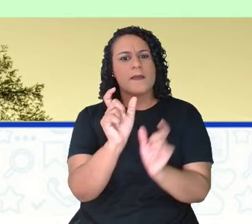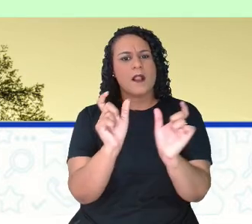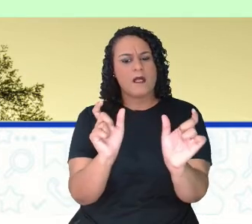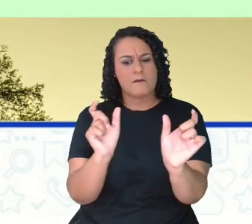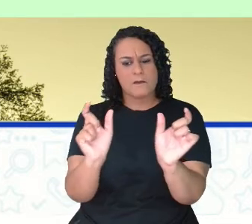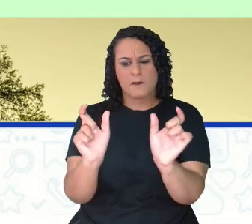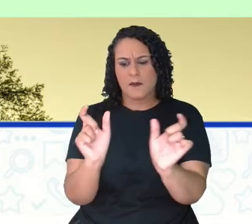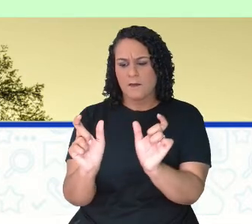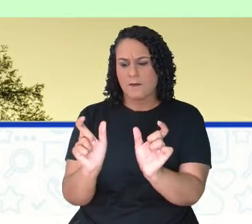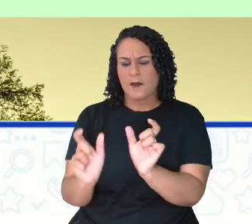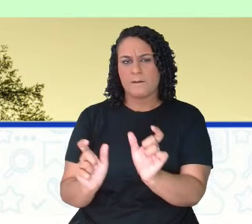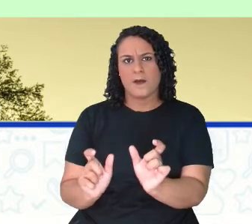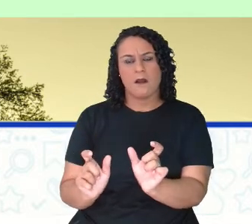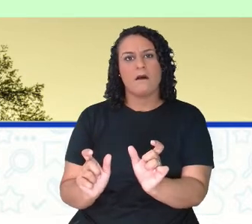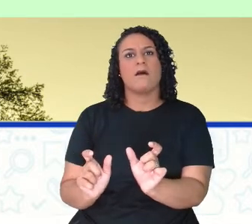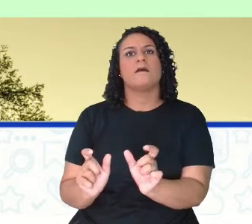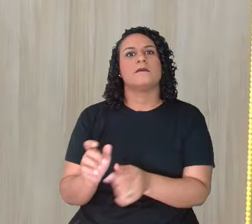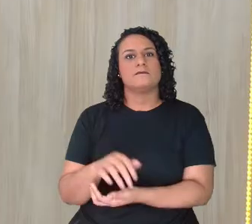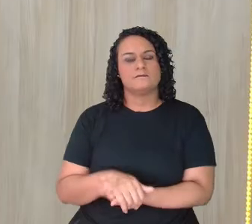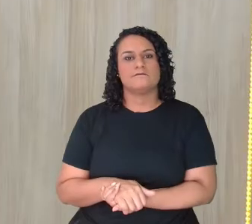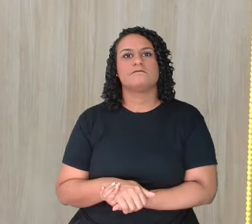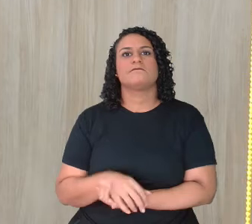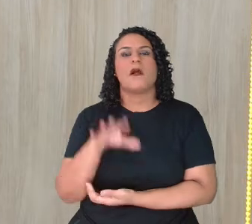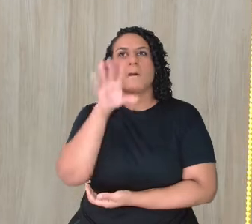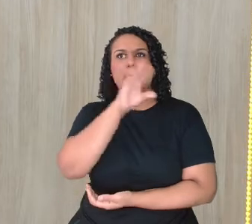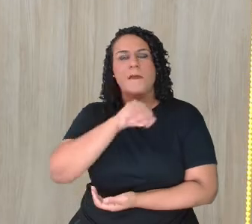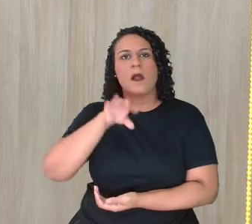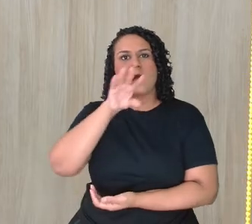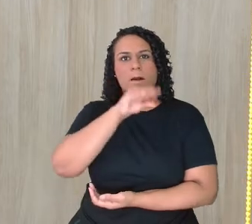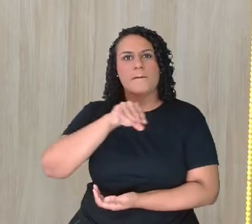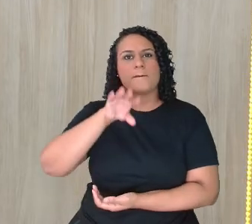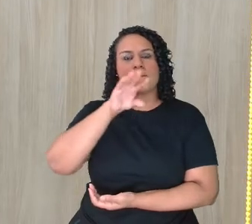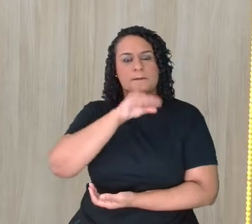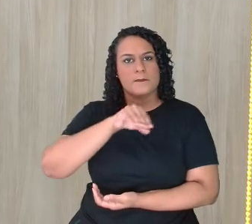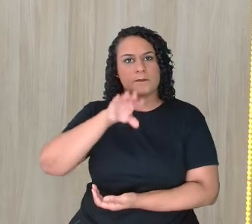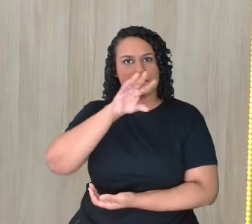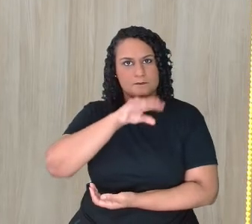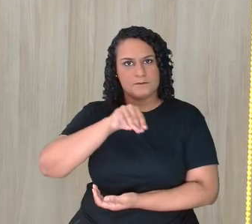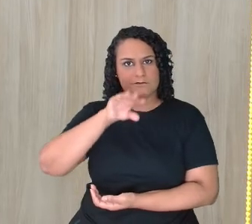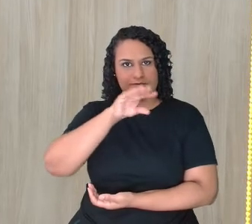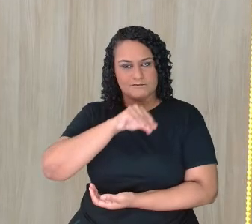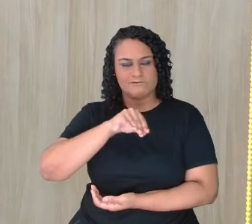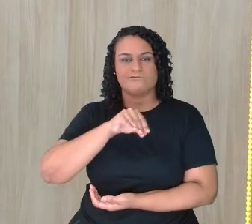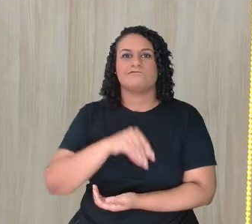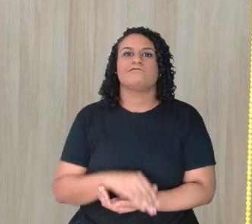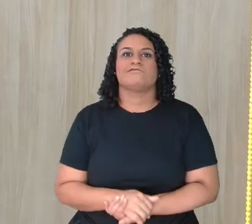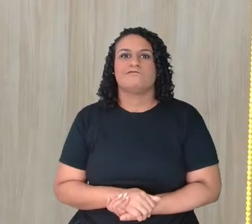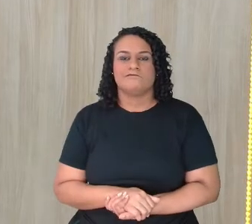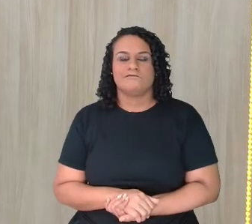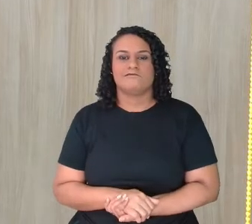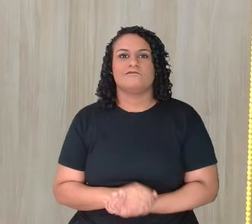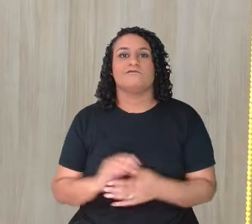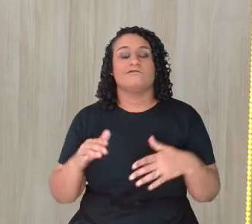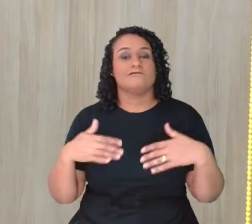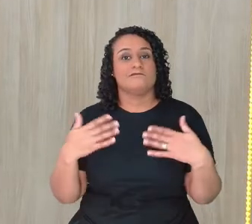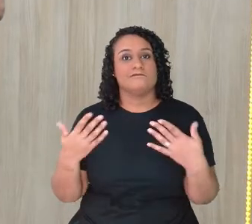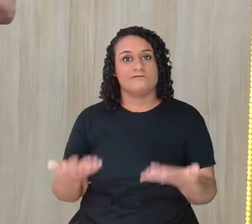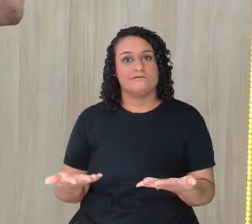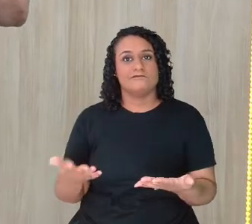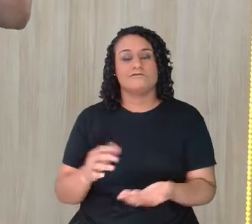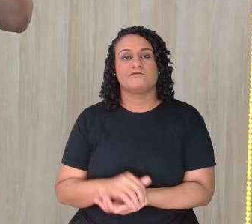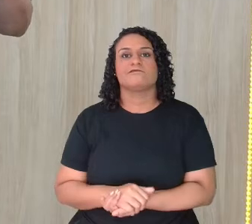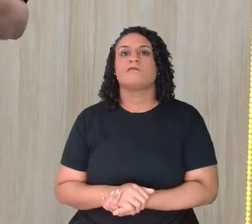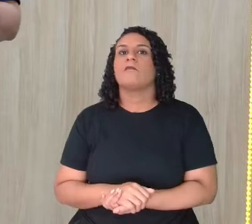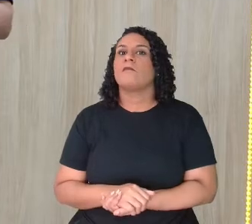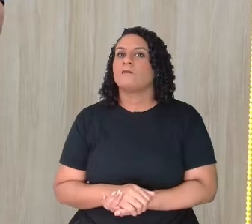é? Dentro do campo do eixo da oralidade. E aí, neste eixo